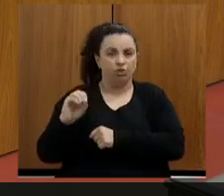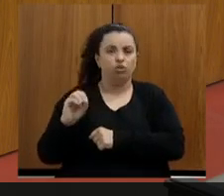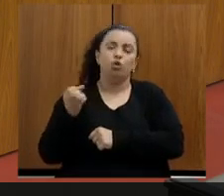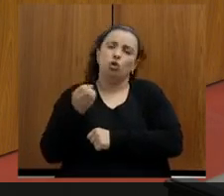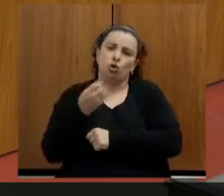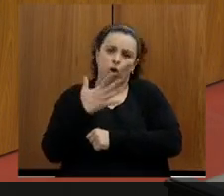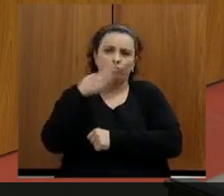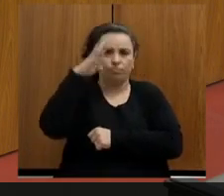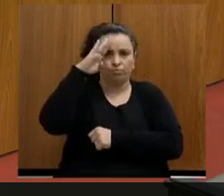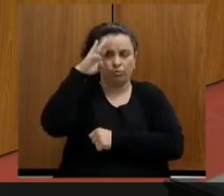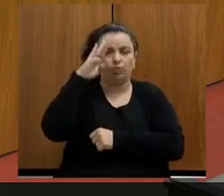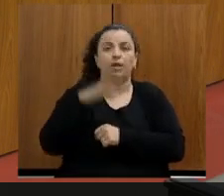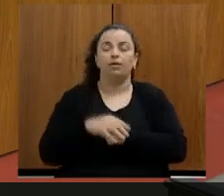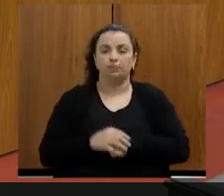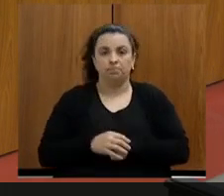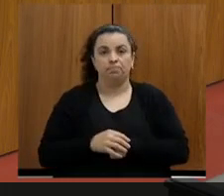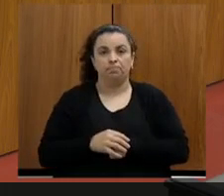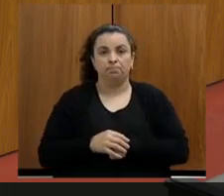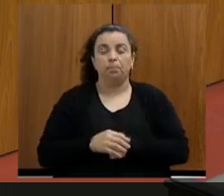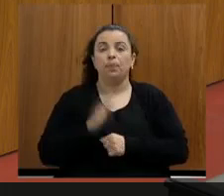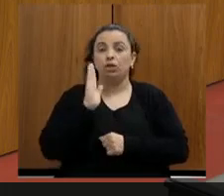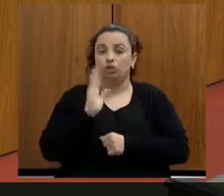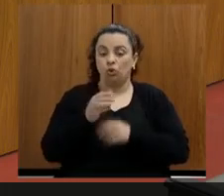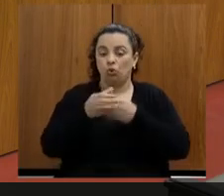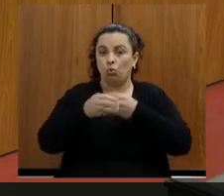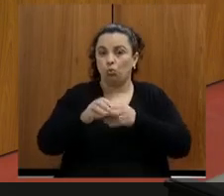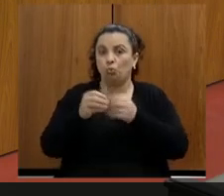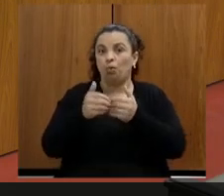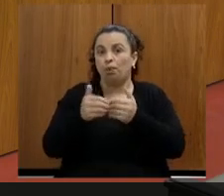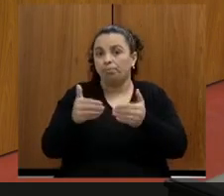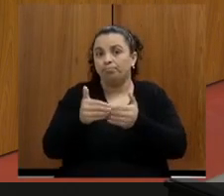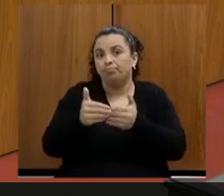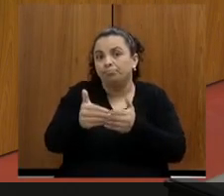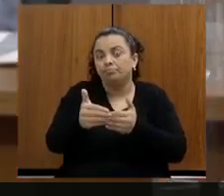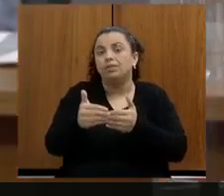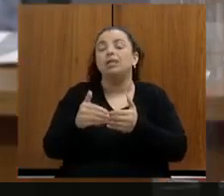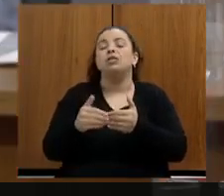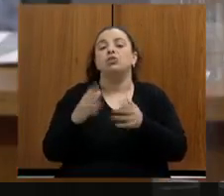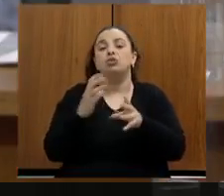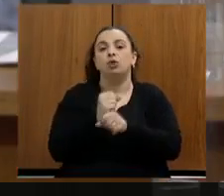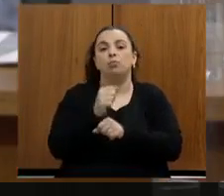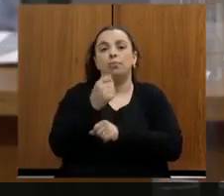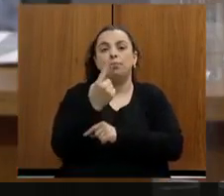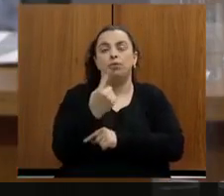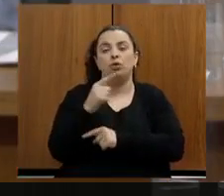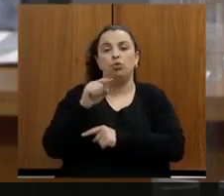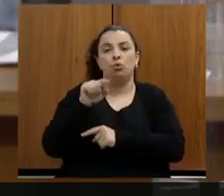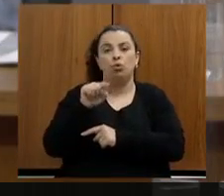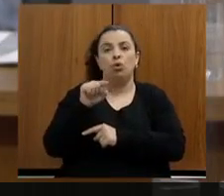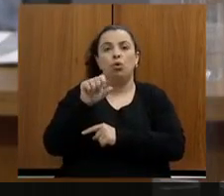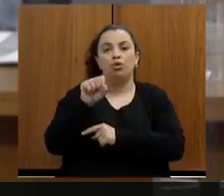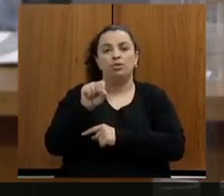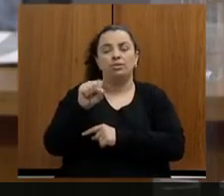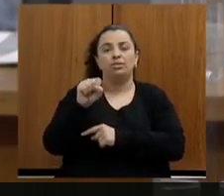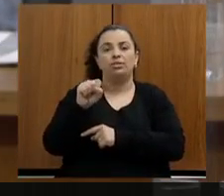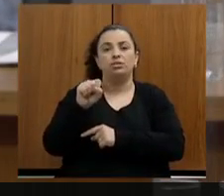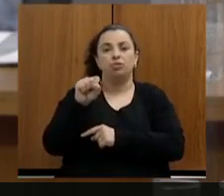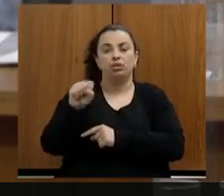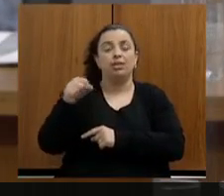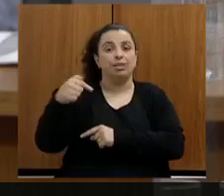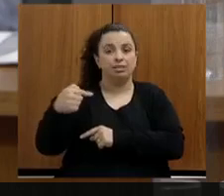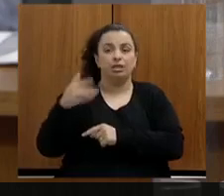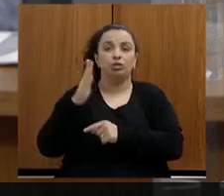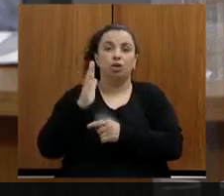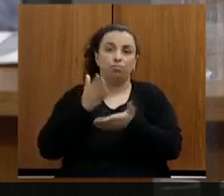nós temos a já concurso em andamento 1887 foi pro que foram os aprovados